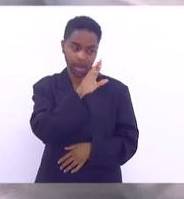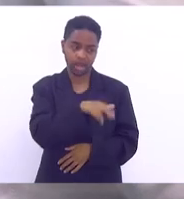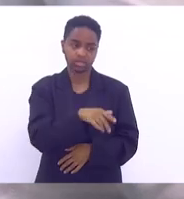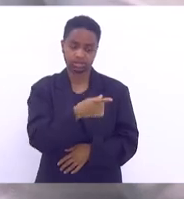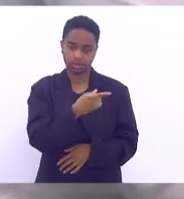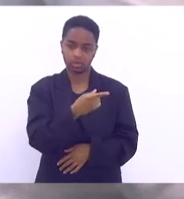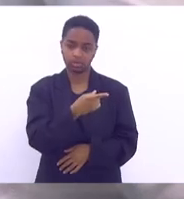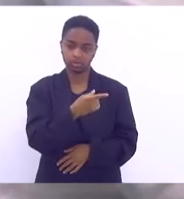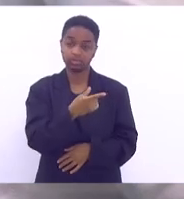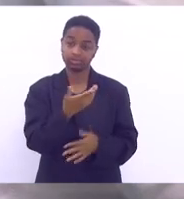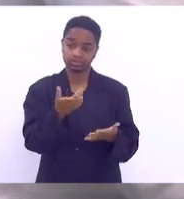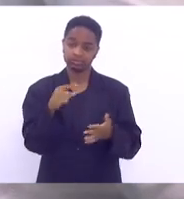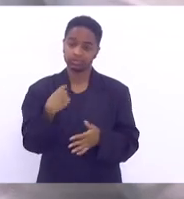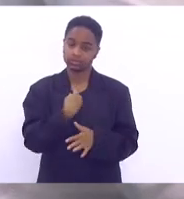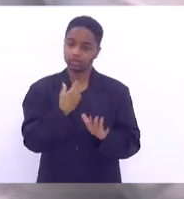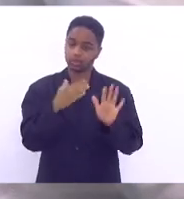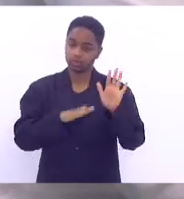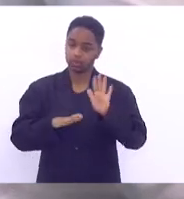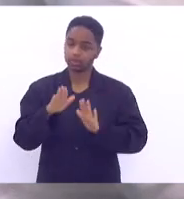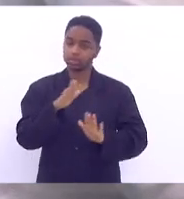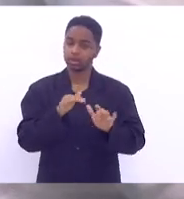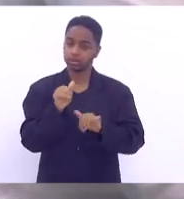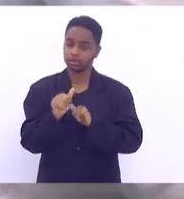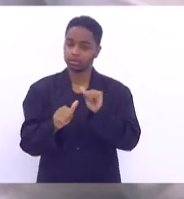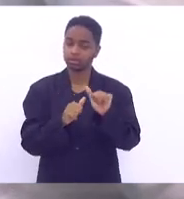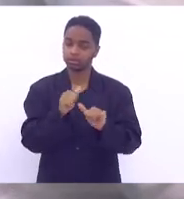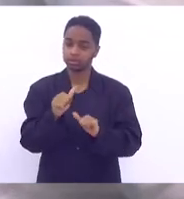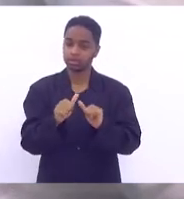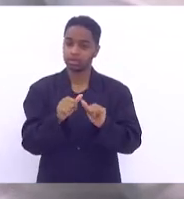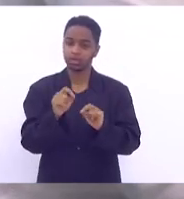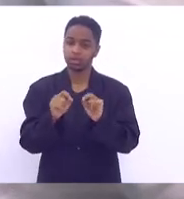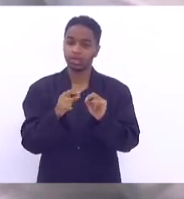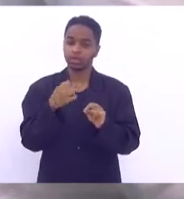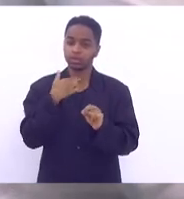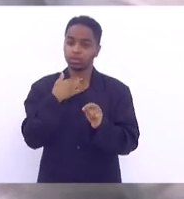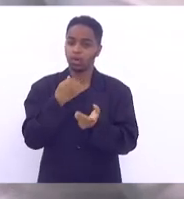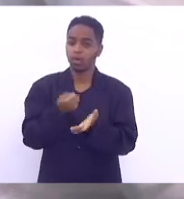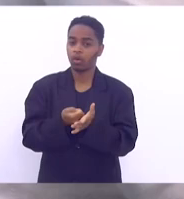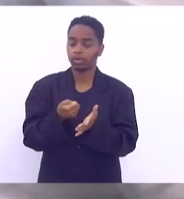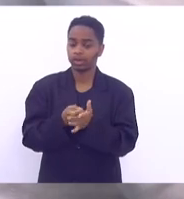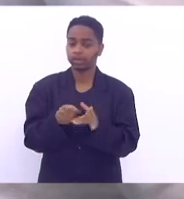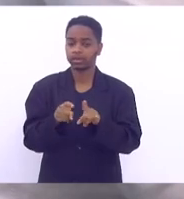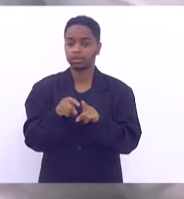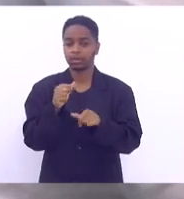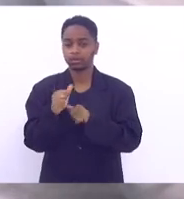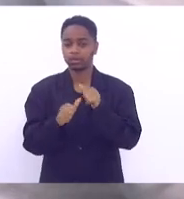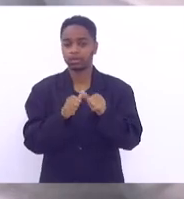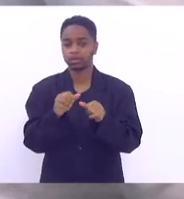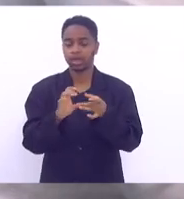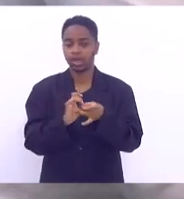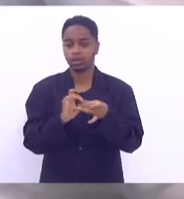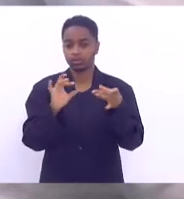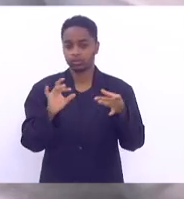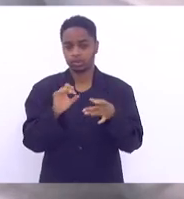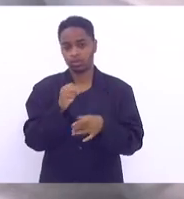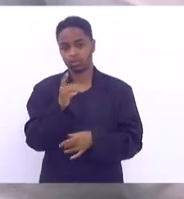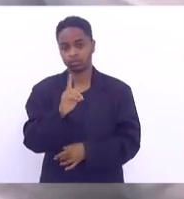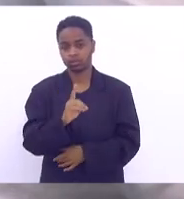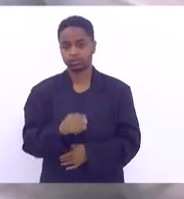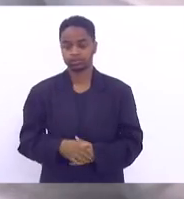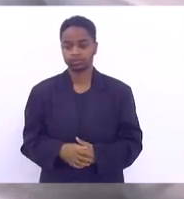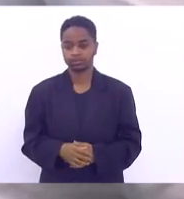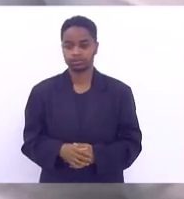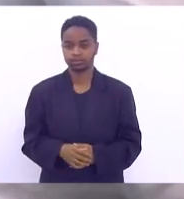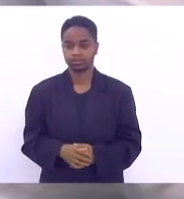certo. E a gente tem tido a cautela dessas transformações em não impor obrigação e transformar em, eventualmente em autoridade ou não. Não, porque senão